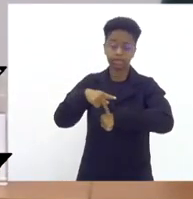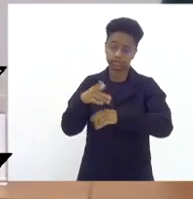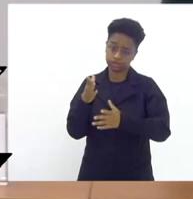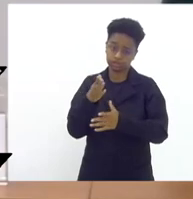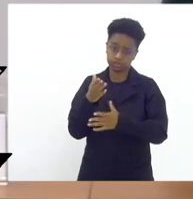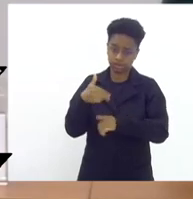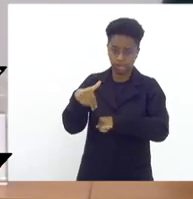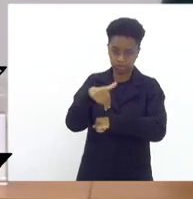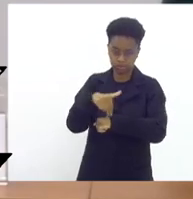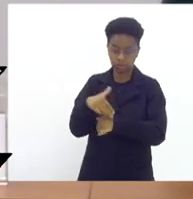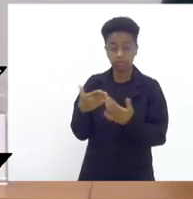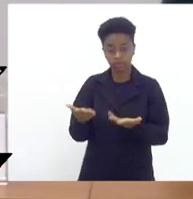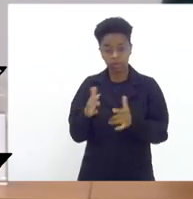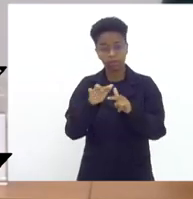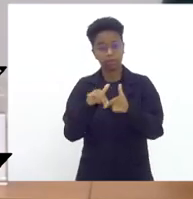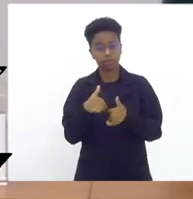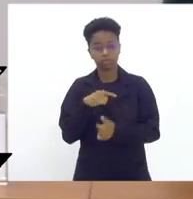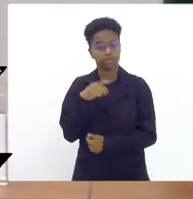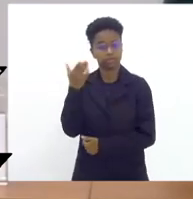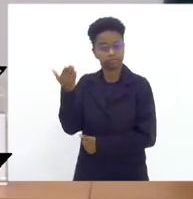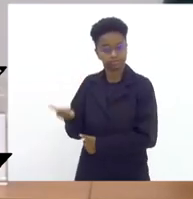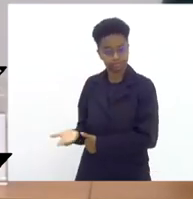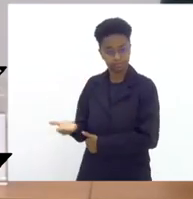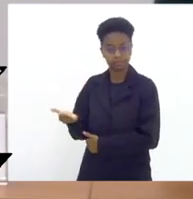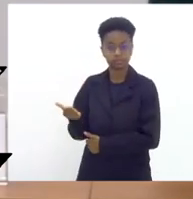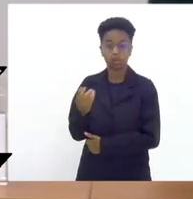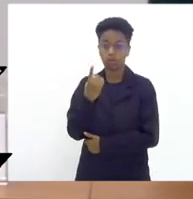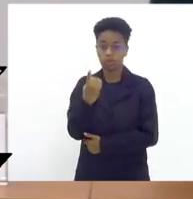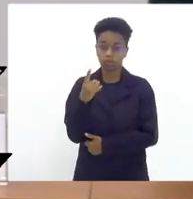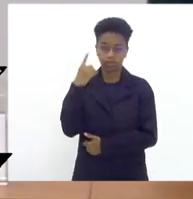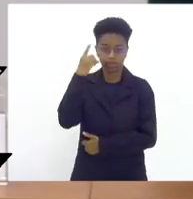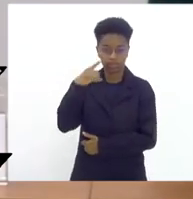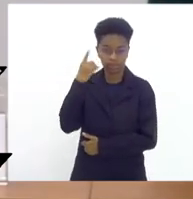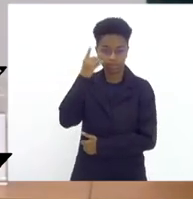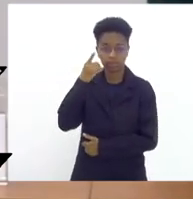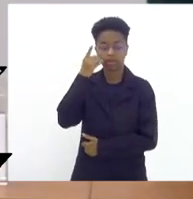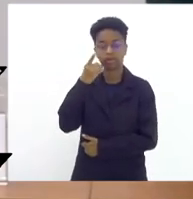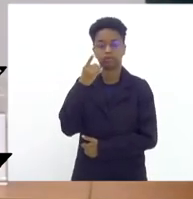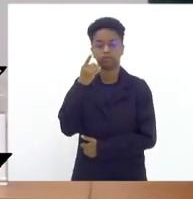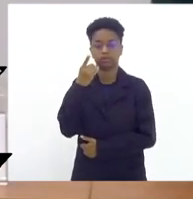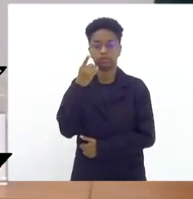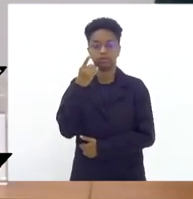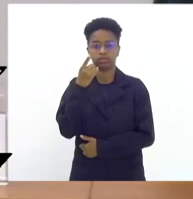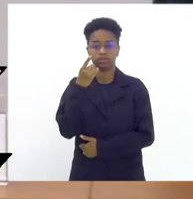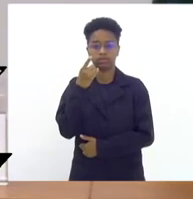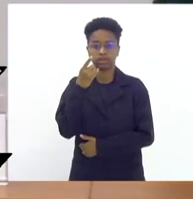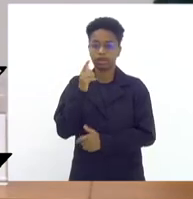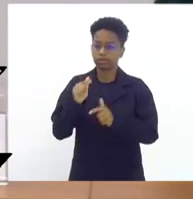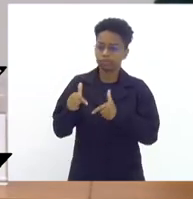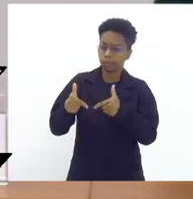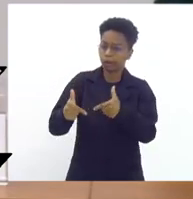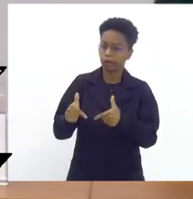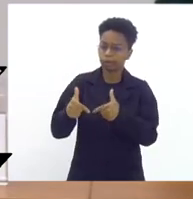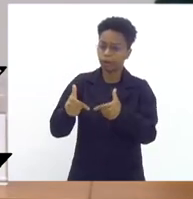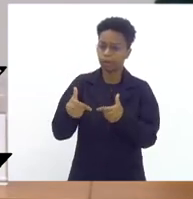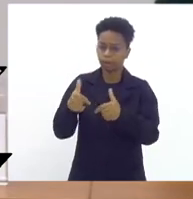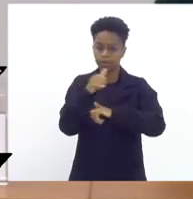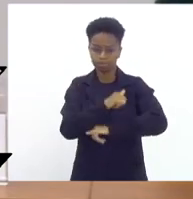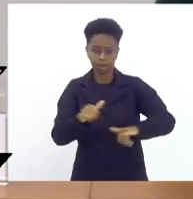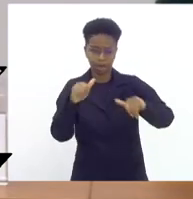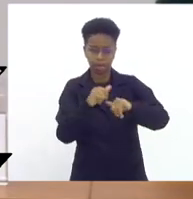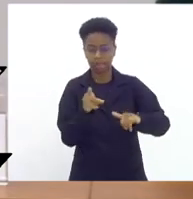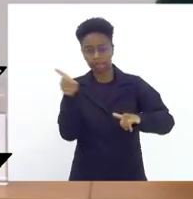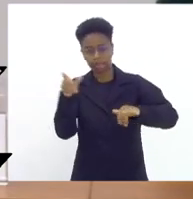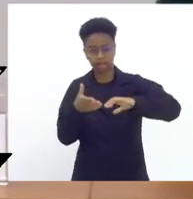a gente trouxe essas representações de um dos deputados que mais vem tocando esse tema na casa lá